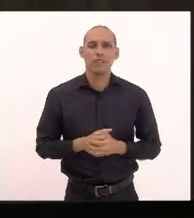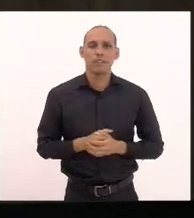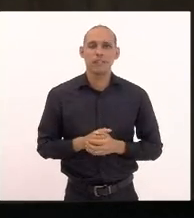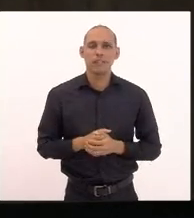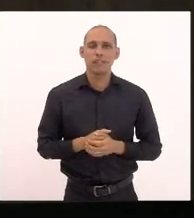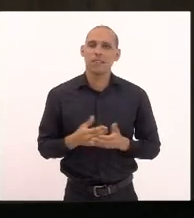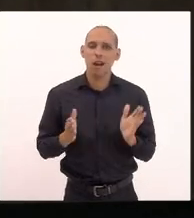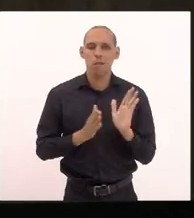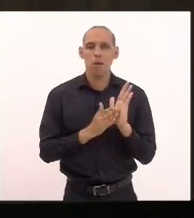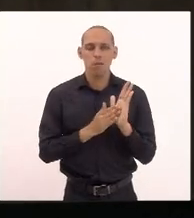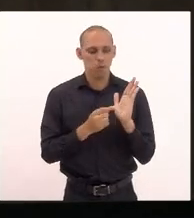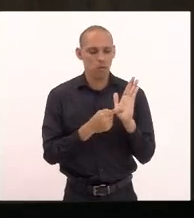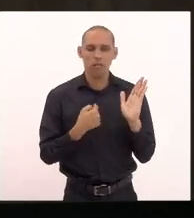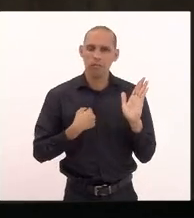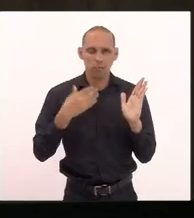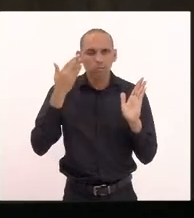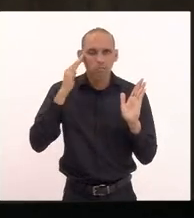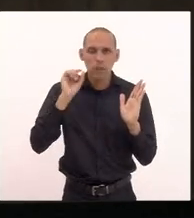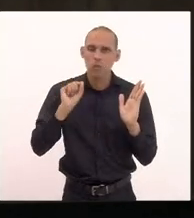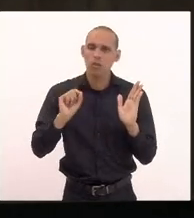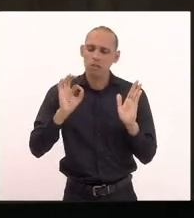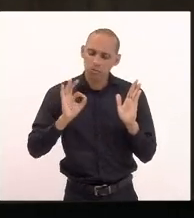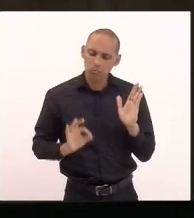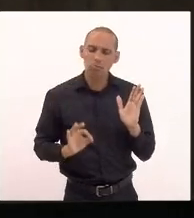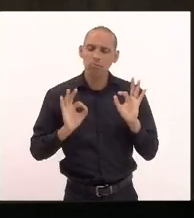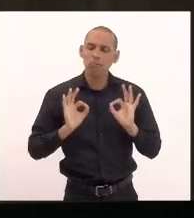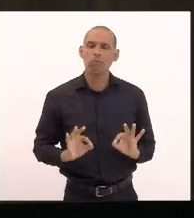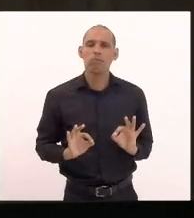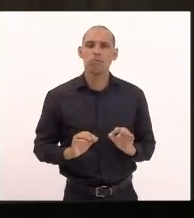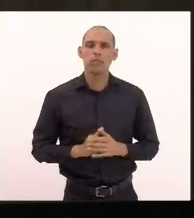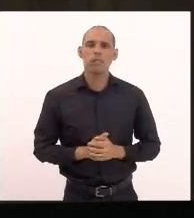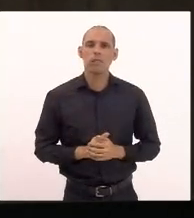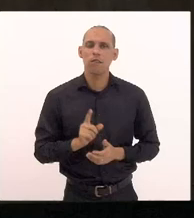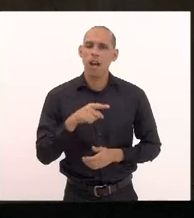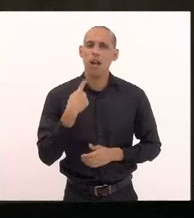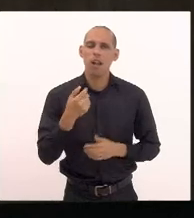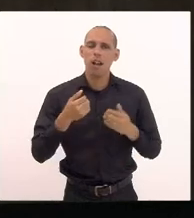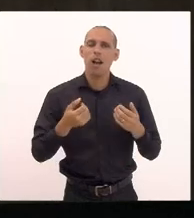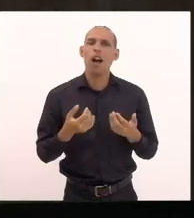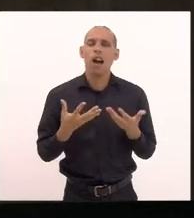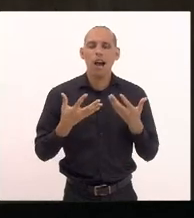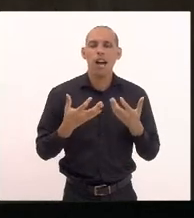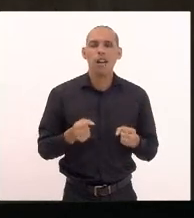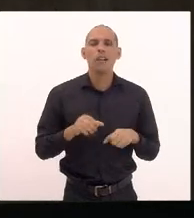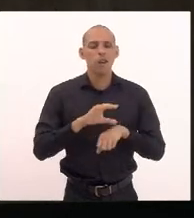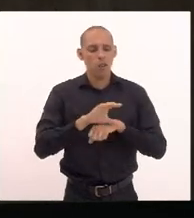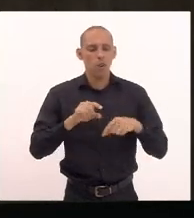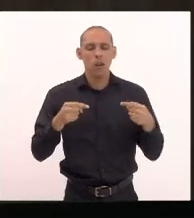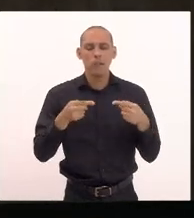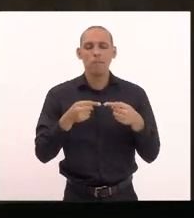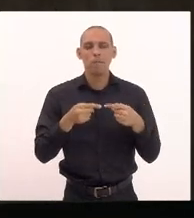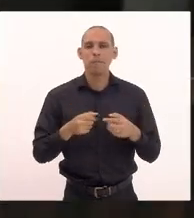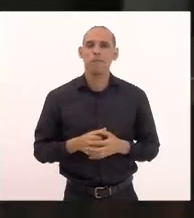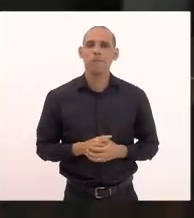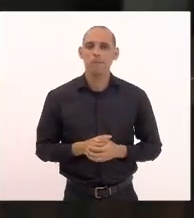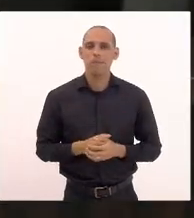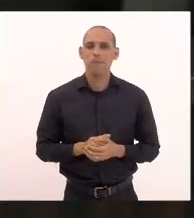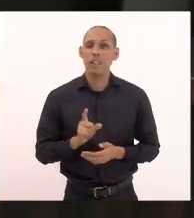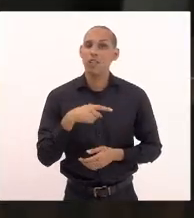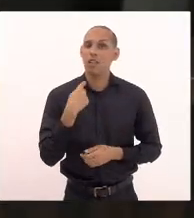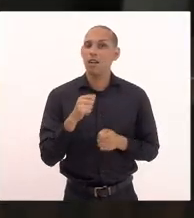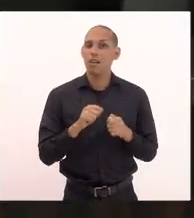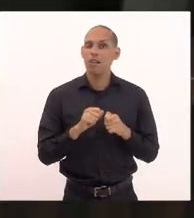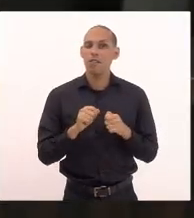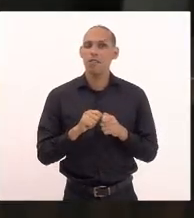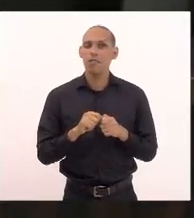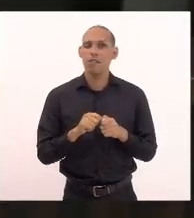a proposta, no meu entendimento, é justa, correta, e o parecer é pela constitucionalidade, senhor presidente. Nós fizemos mais,